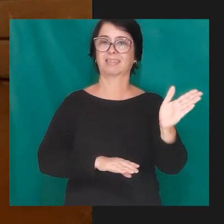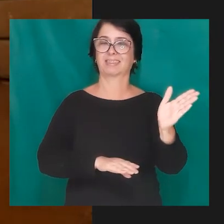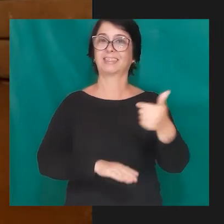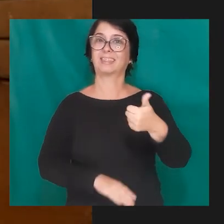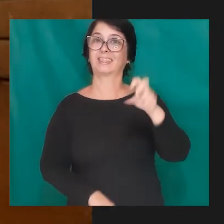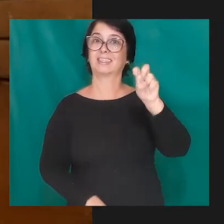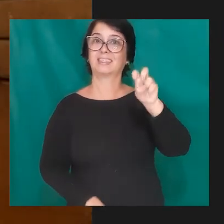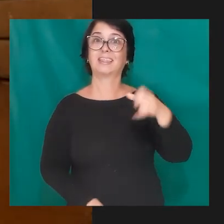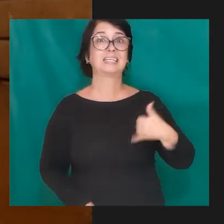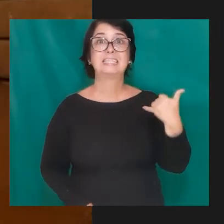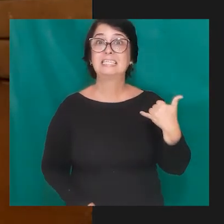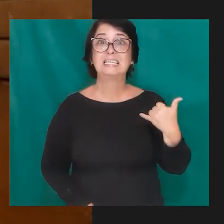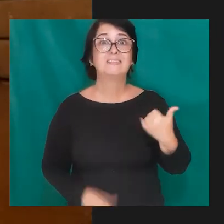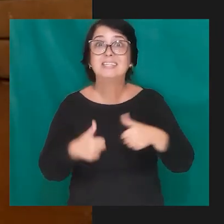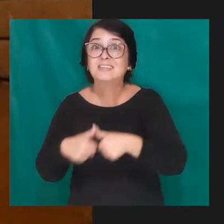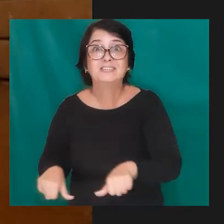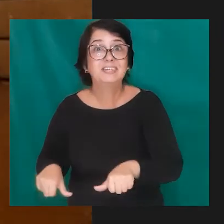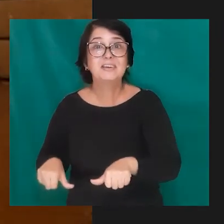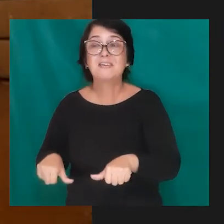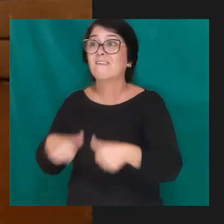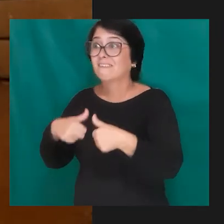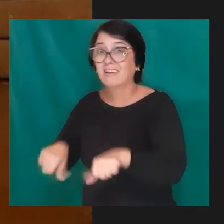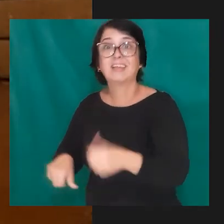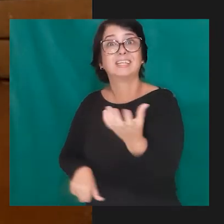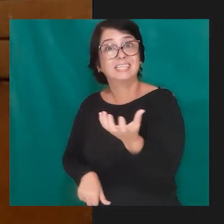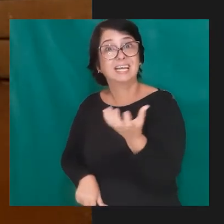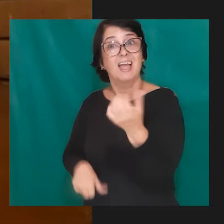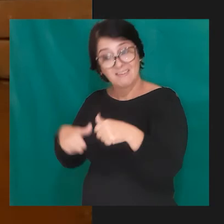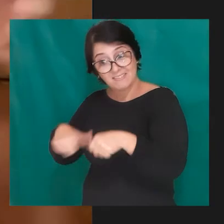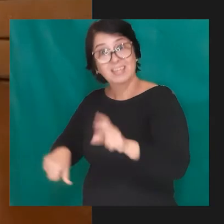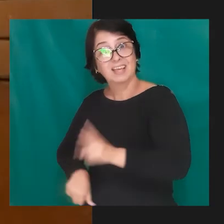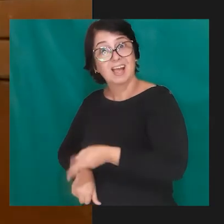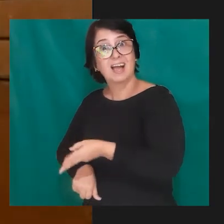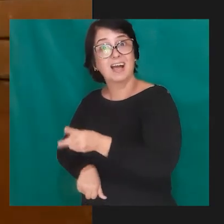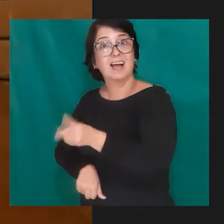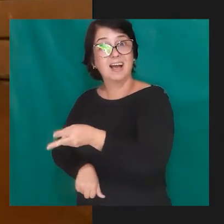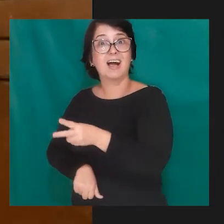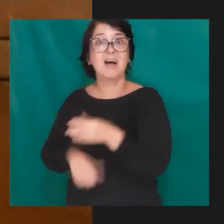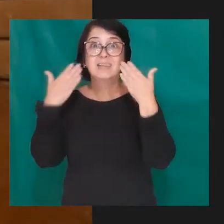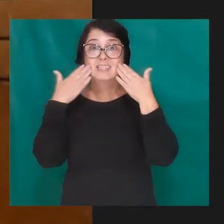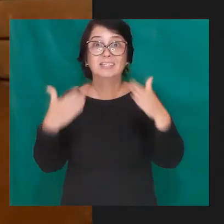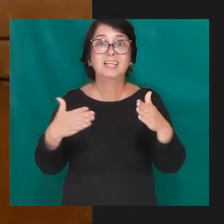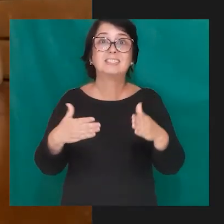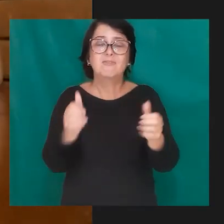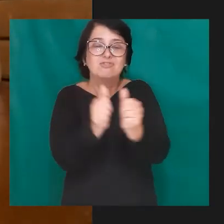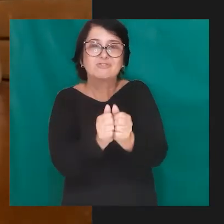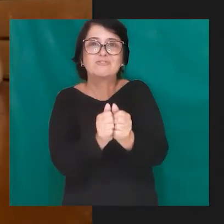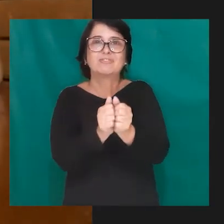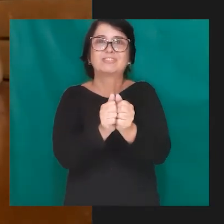pela idade. Mas eles não saem, eles ficam sempre lá, transitam lá, tocam. Quando tem alguma apresentação, estão sempre